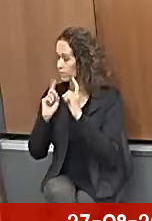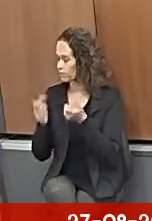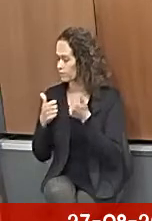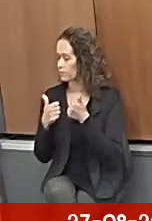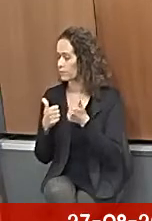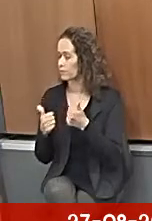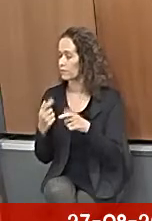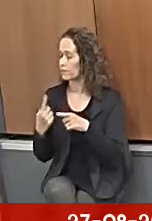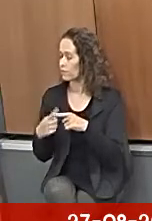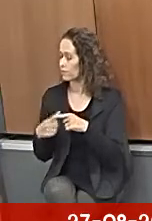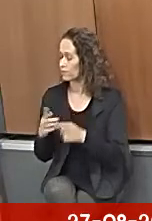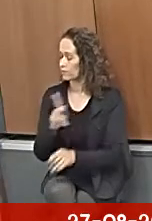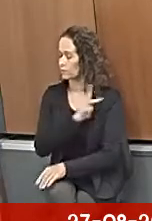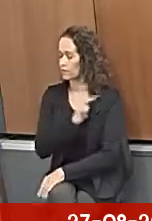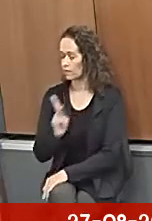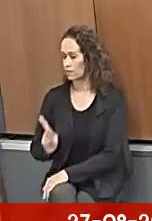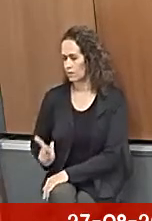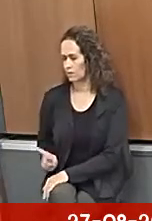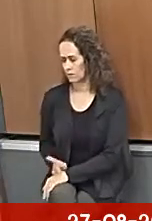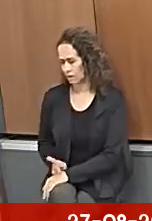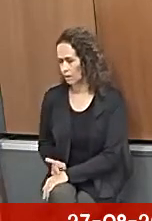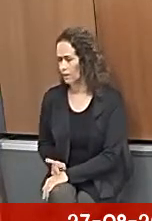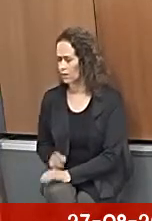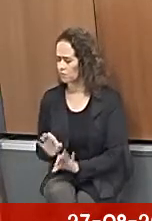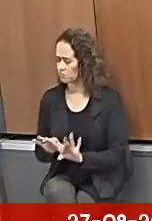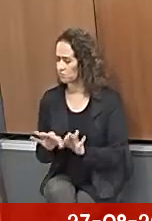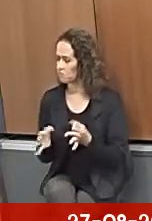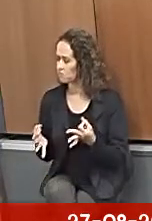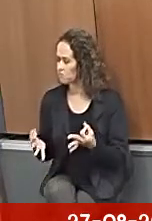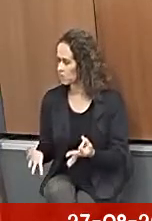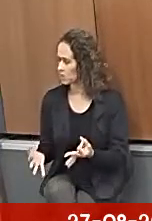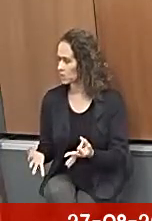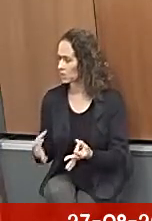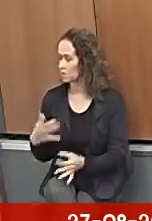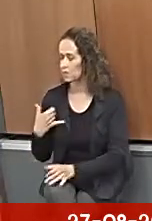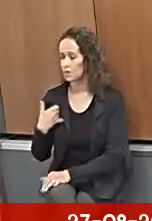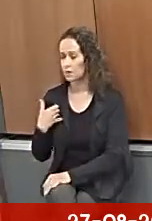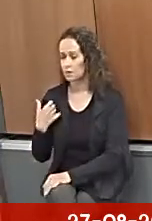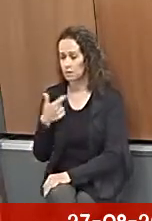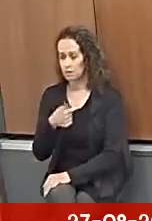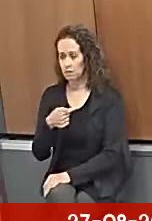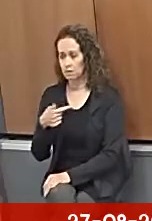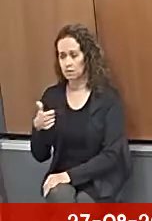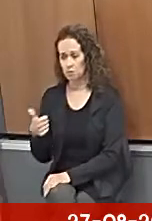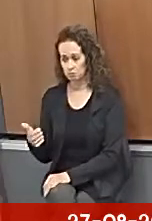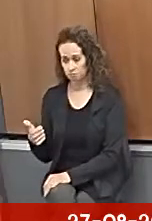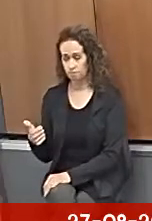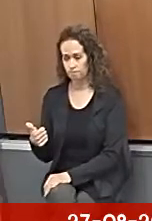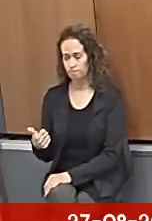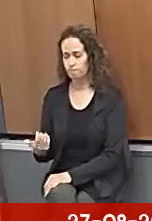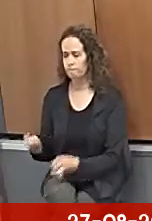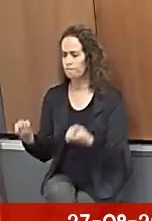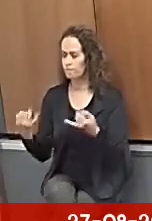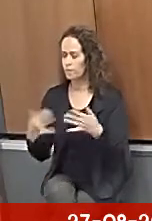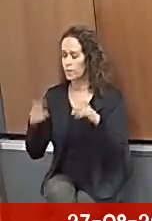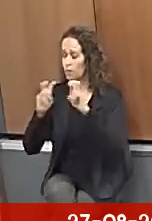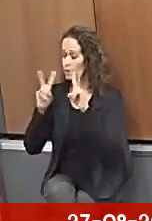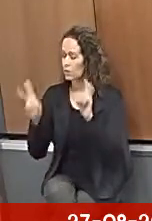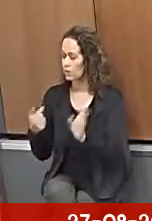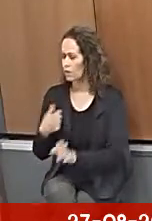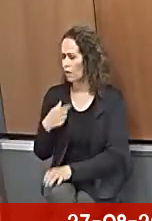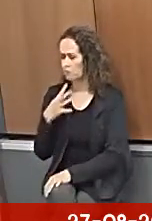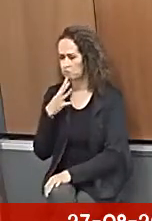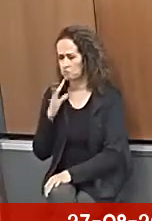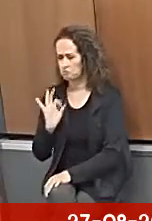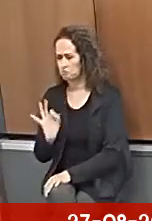porque o presidente de forma humilde é uma pessoa de carreira com 71 anos que está retornando e falou olha é um assunto que eu não conhecia